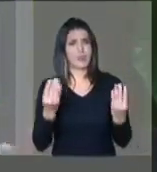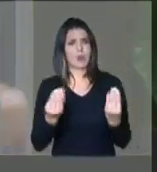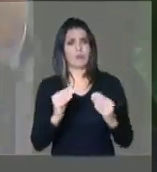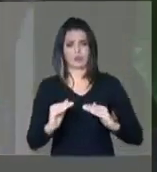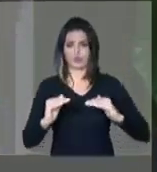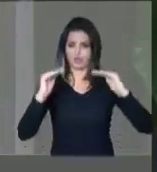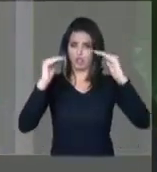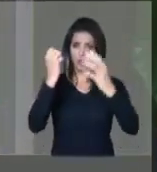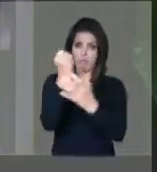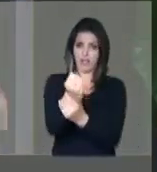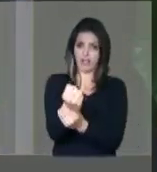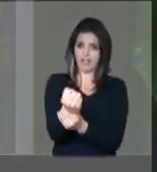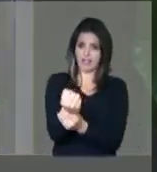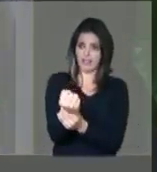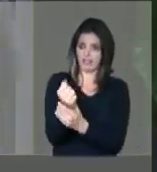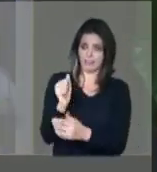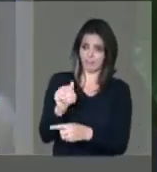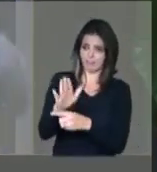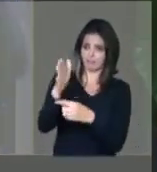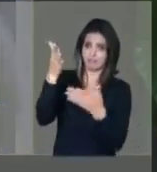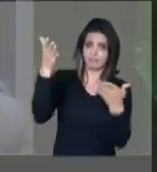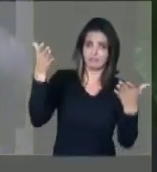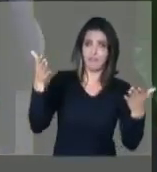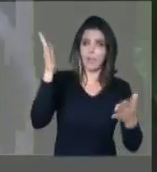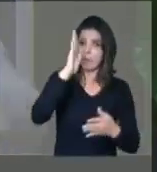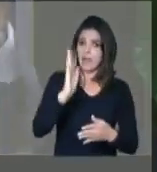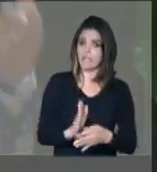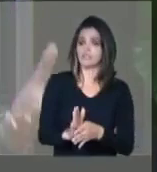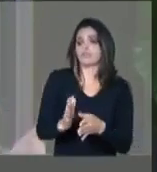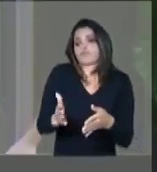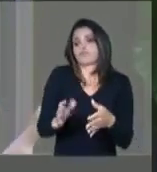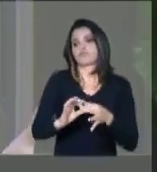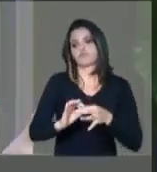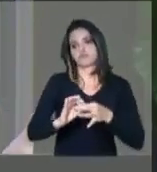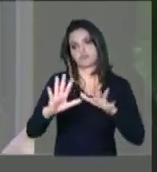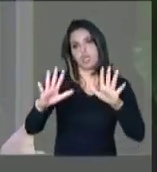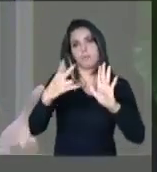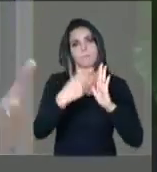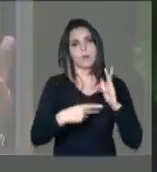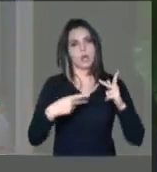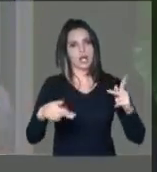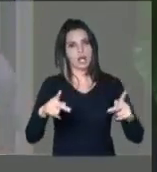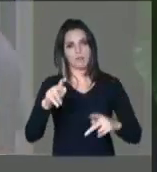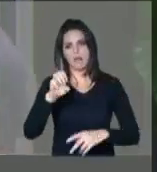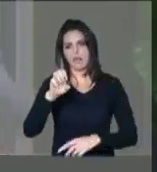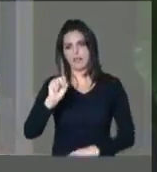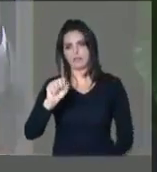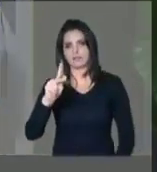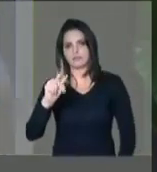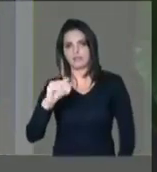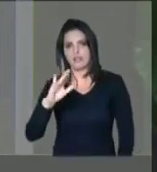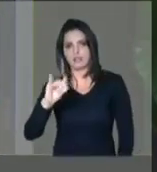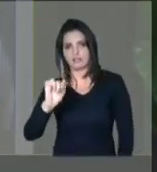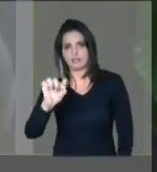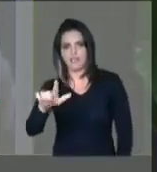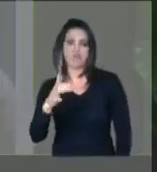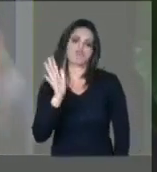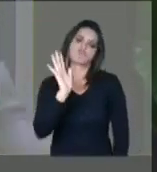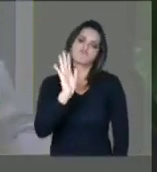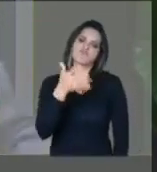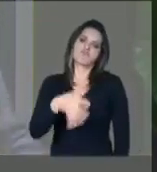nossa soberania. É o Brasil abdicar do seu programa espacial. É o Brasil abdicar do